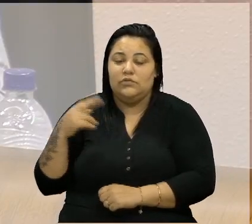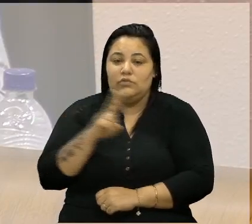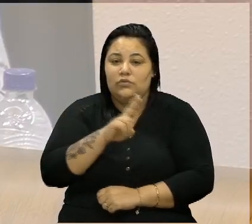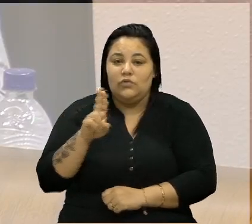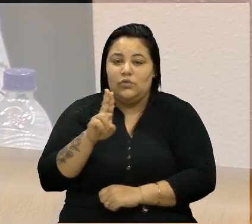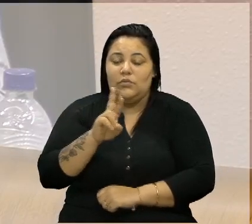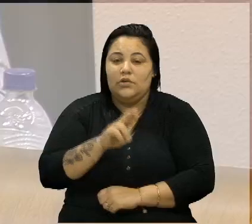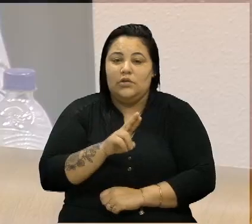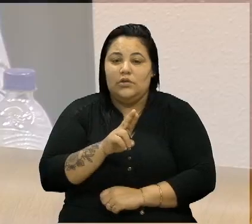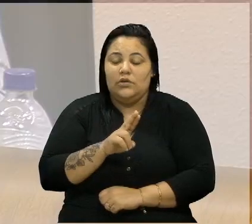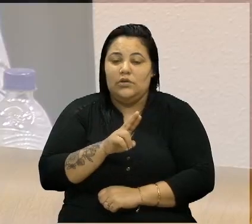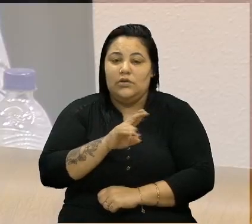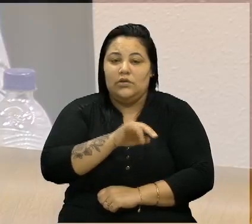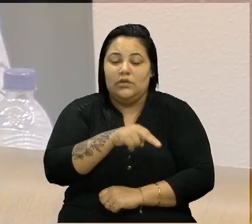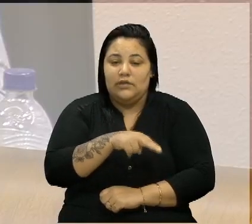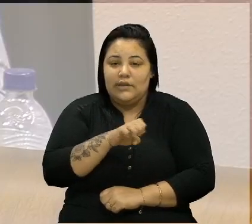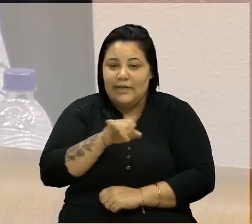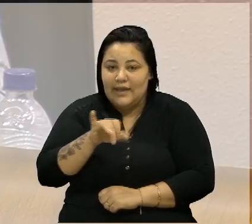Maria Tonello